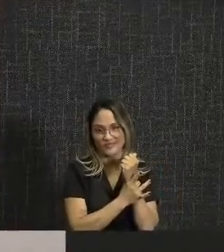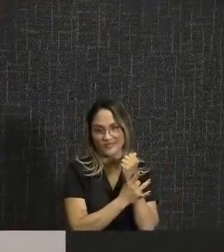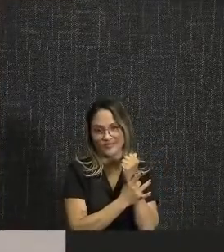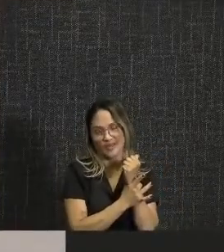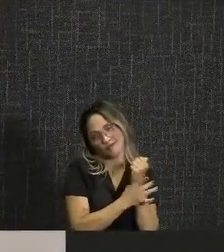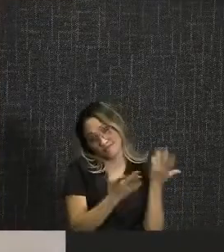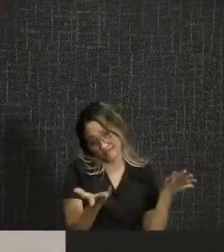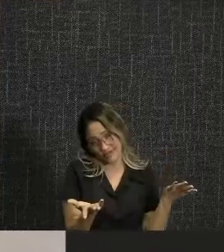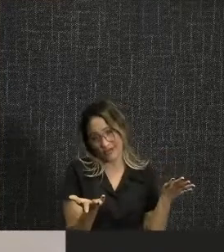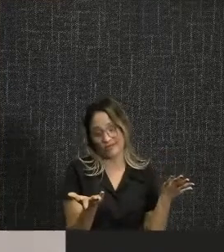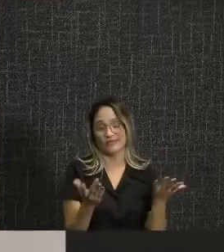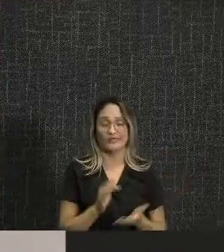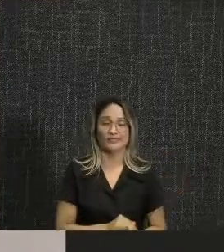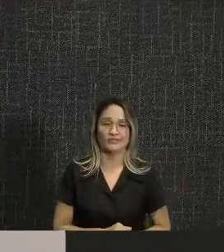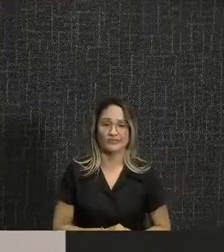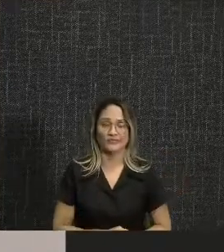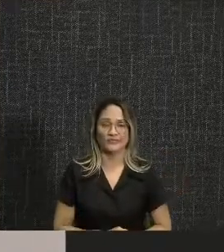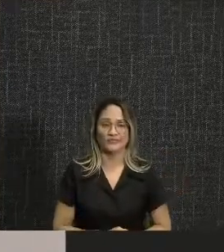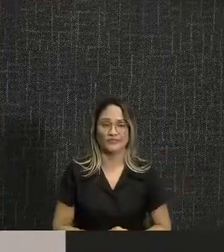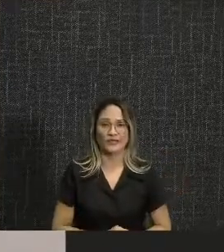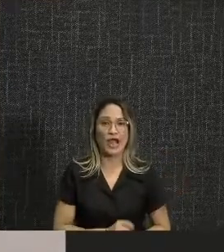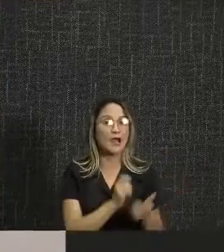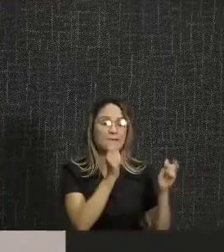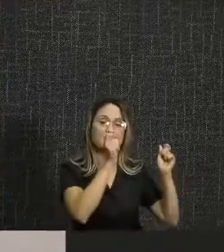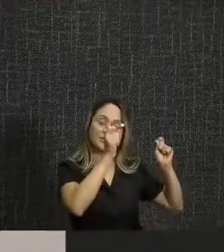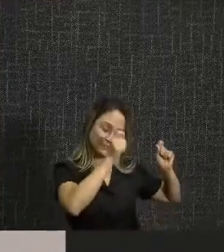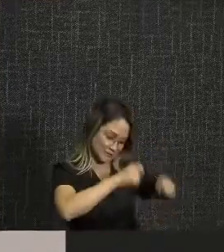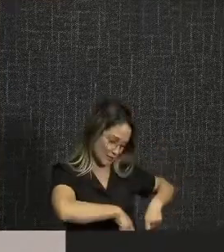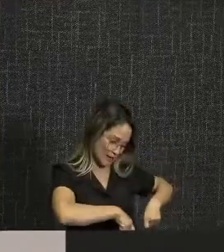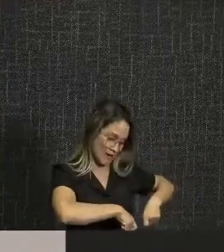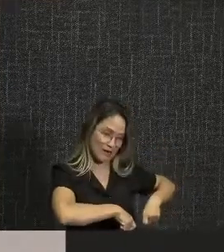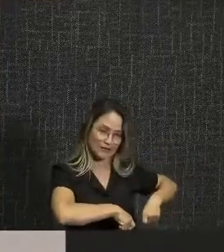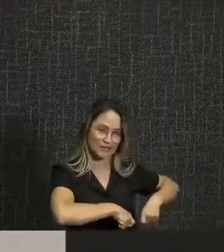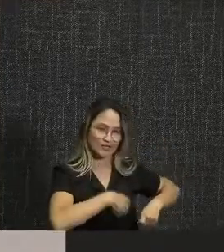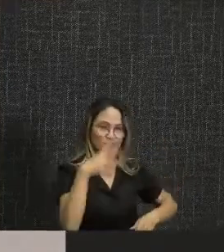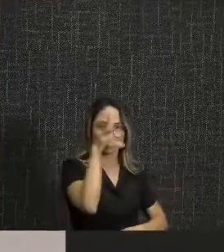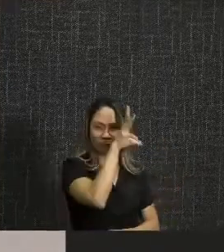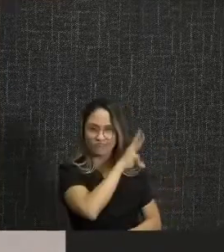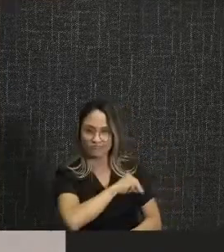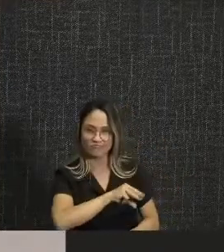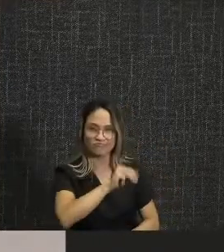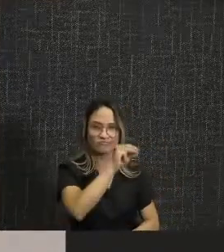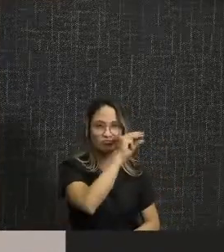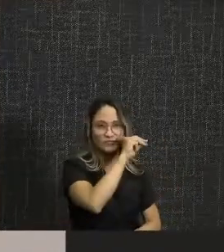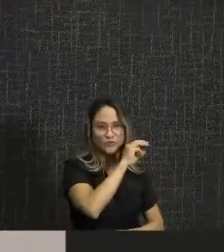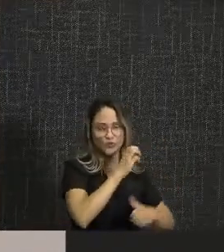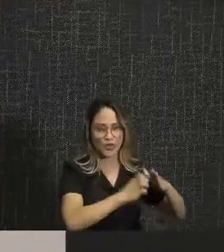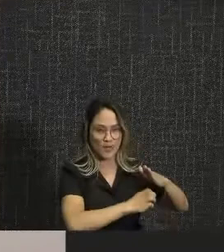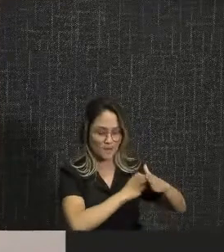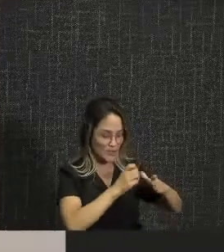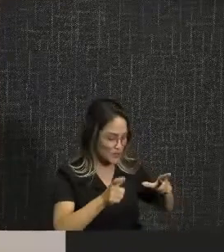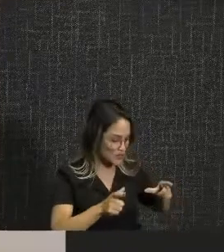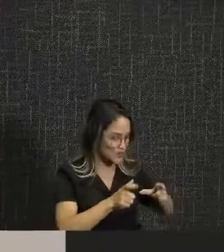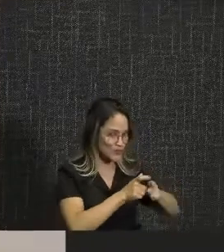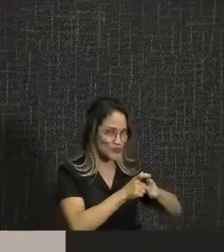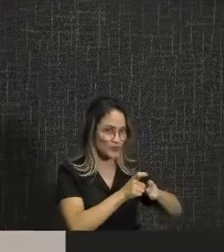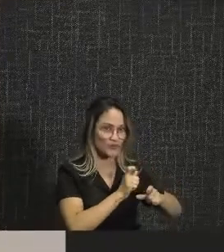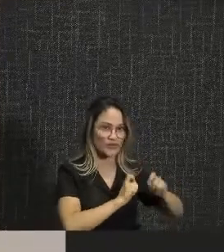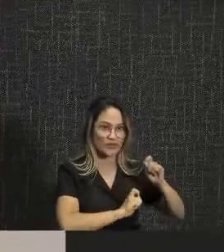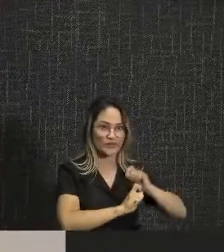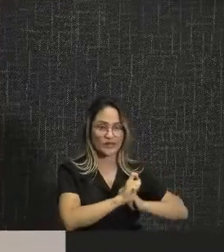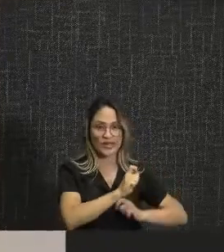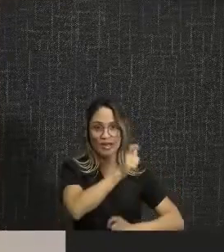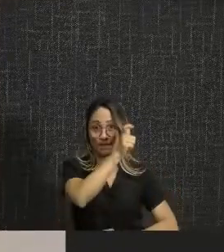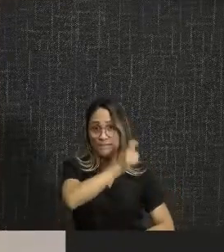dar. Então, a capacidade de convencimento de uma pequena empresa é o sujeito conhecer muito bem